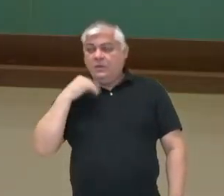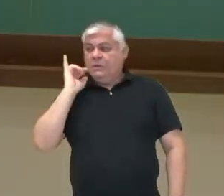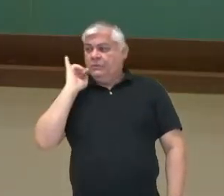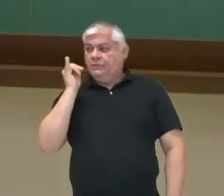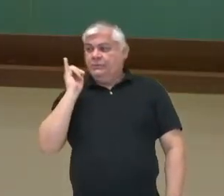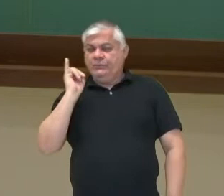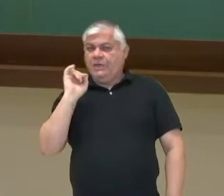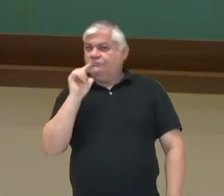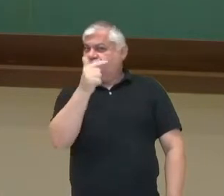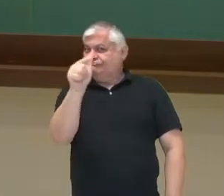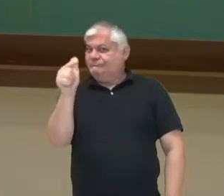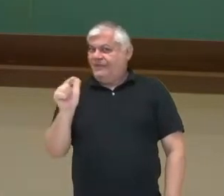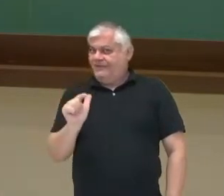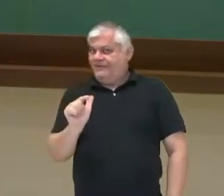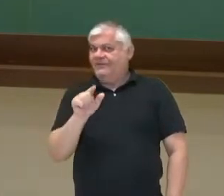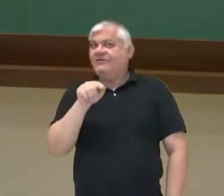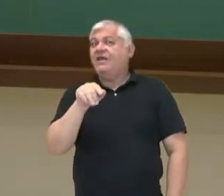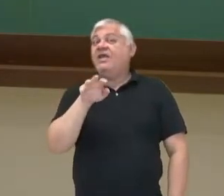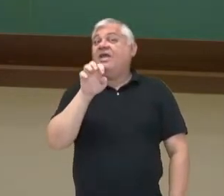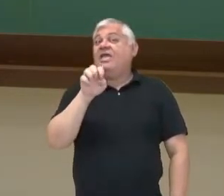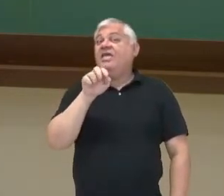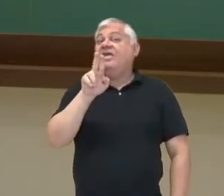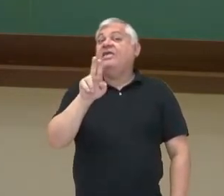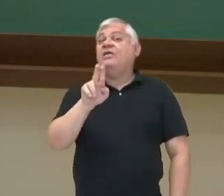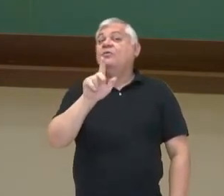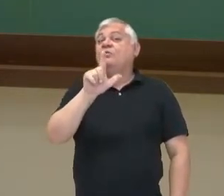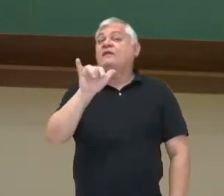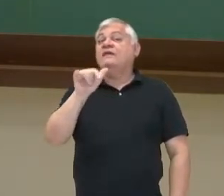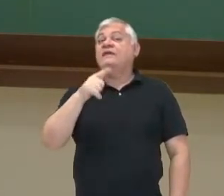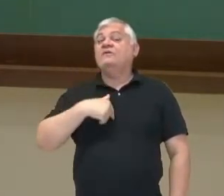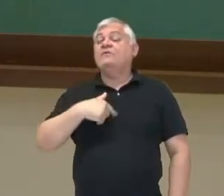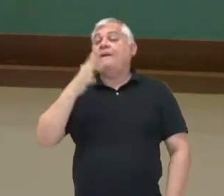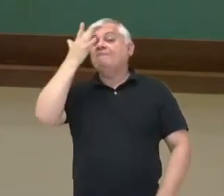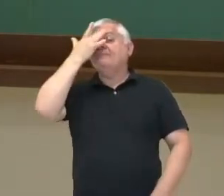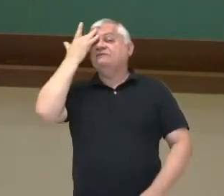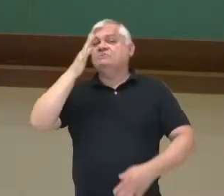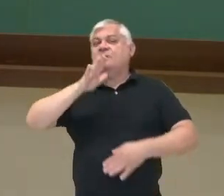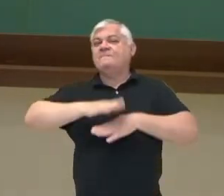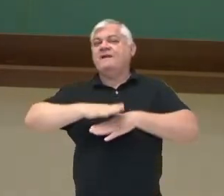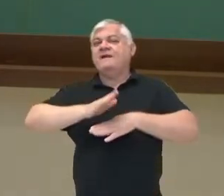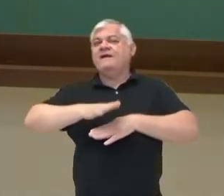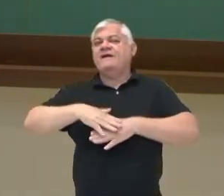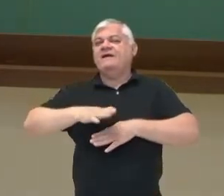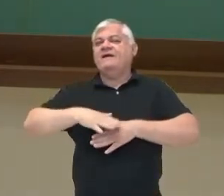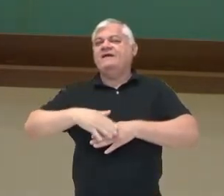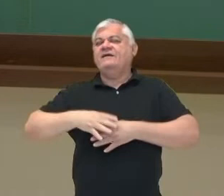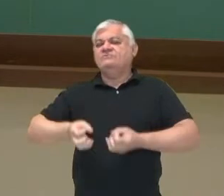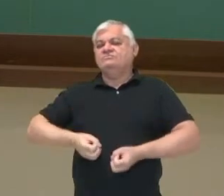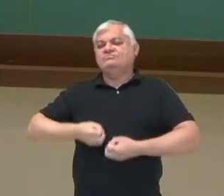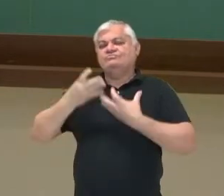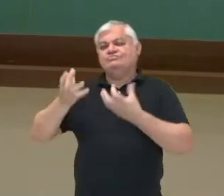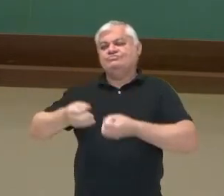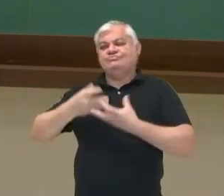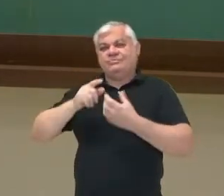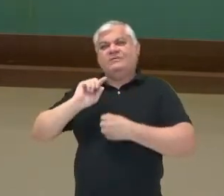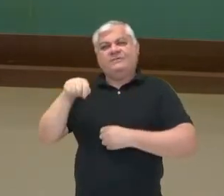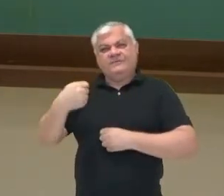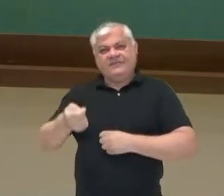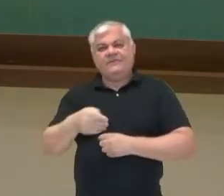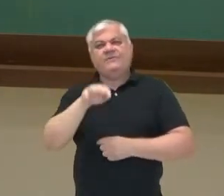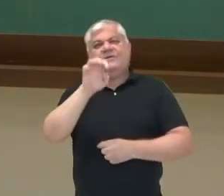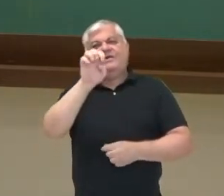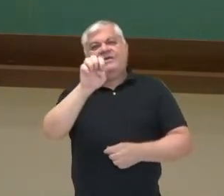especificamente, tá? Então nós chamamos a pessoa ali que fala, que dá voz ao poema, de eu lírico ou